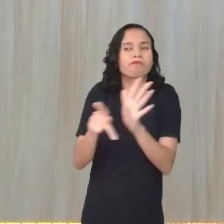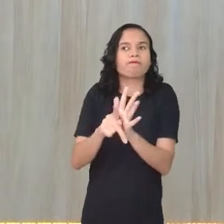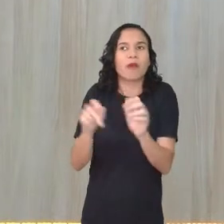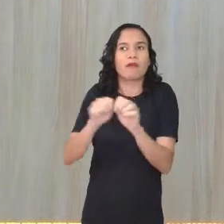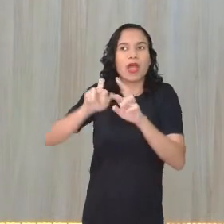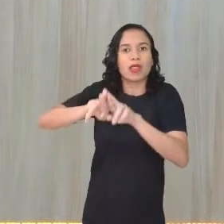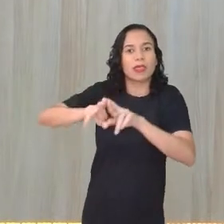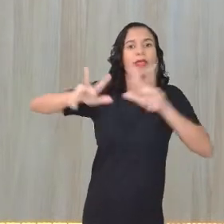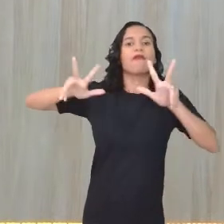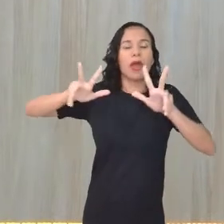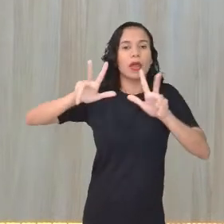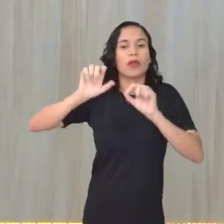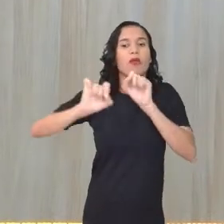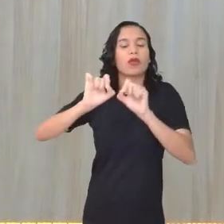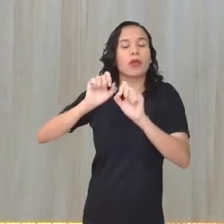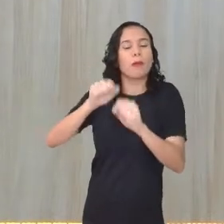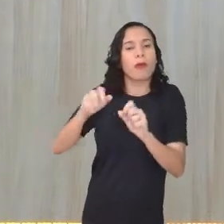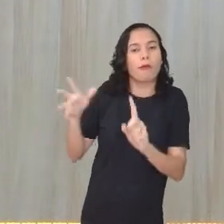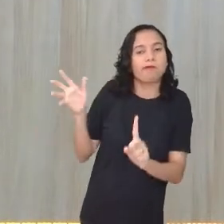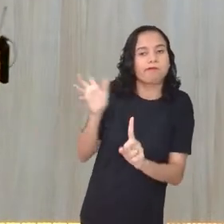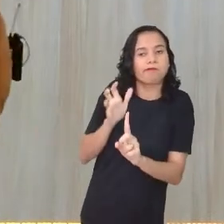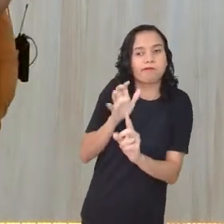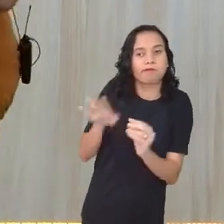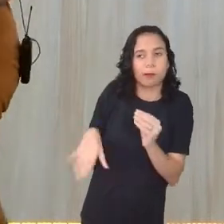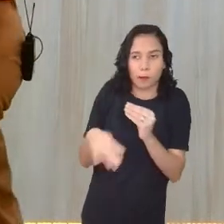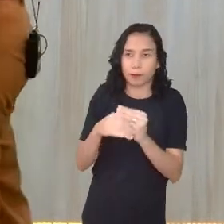posso fazer de inferências, tá certo?